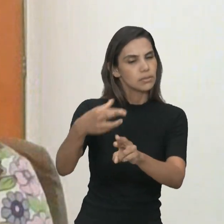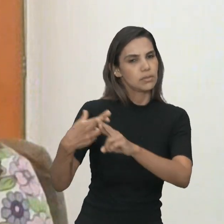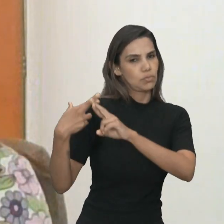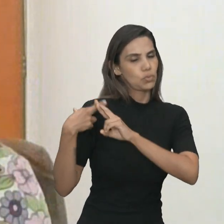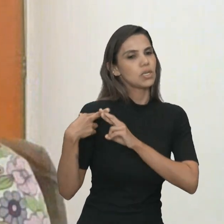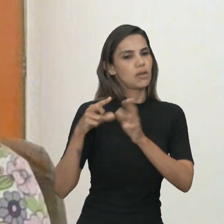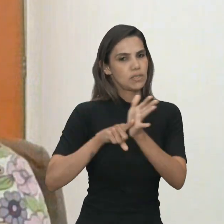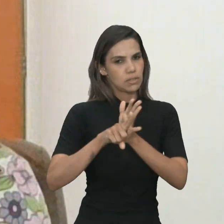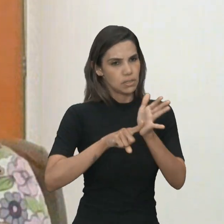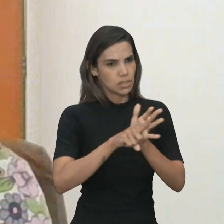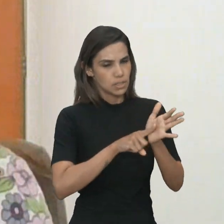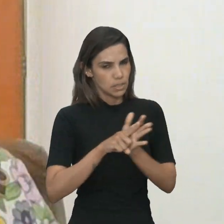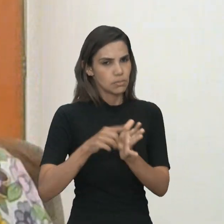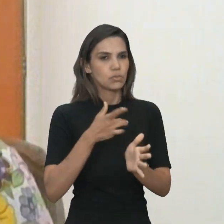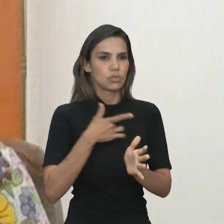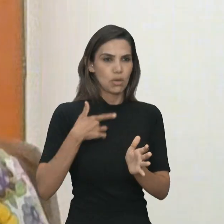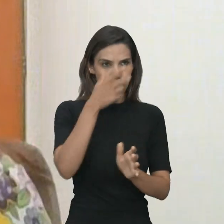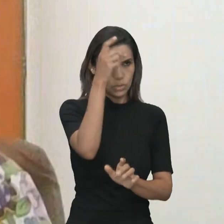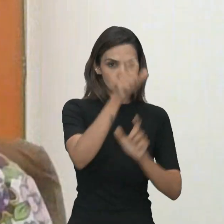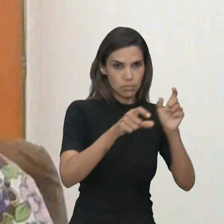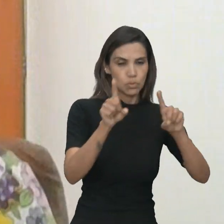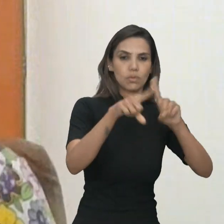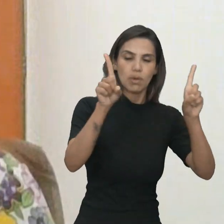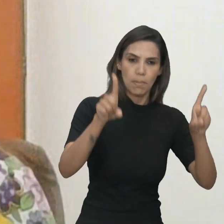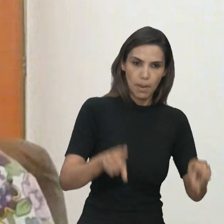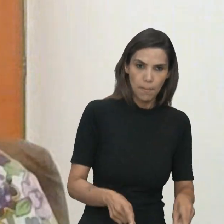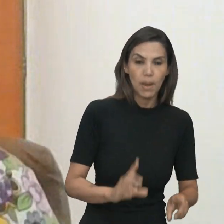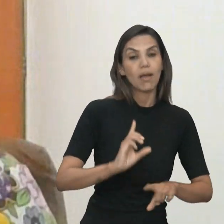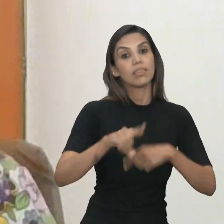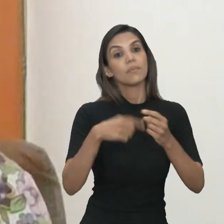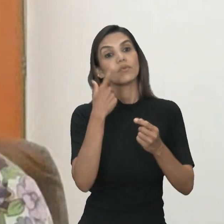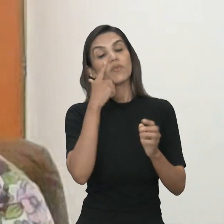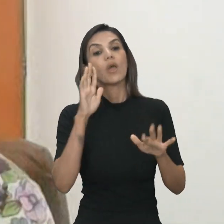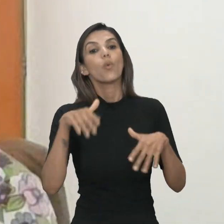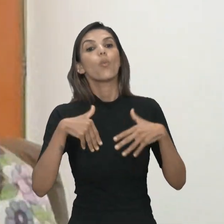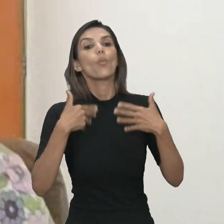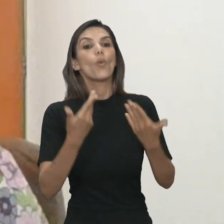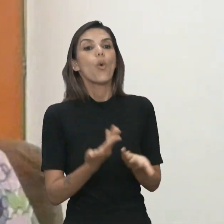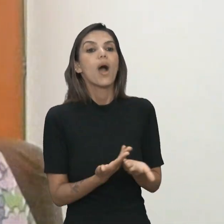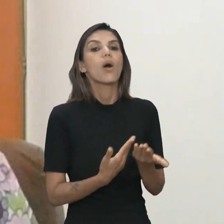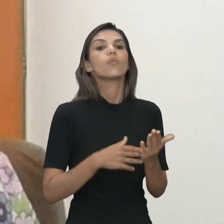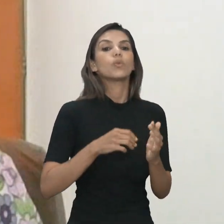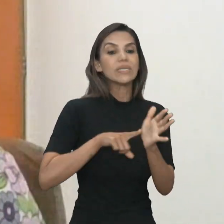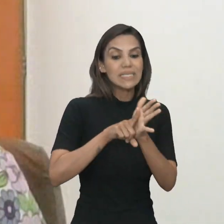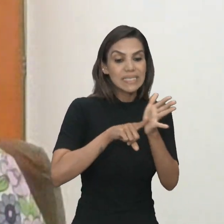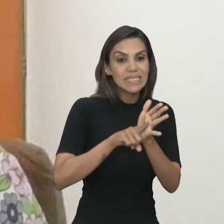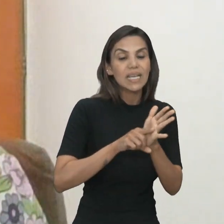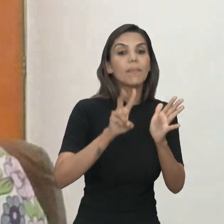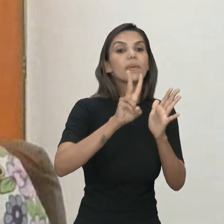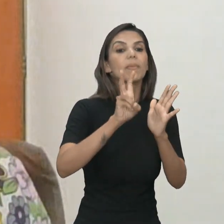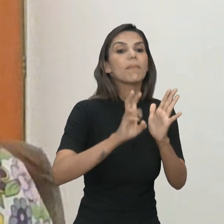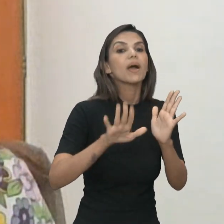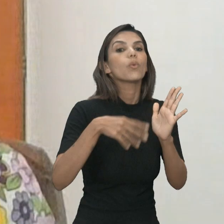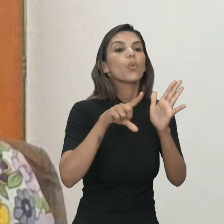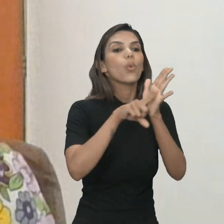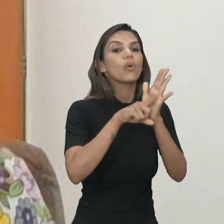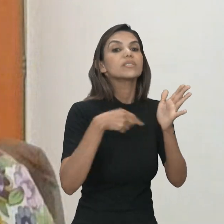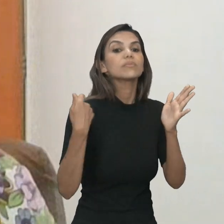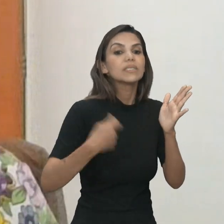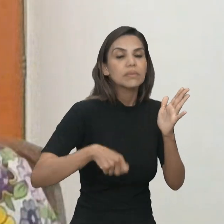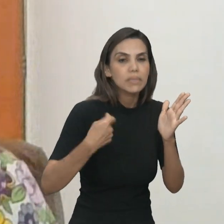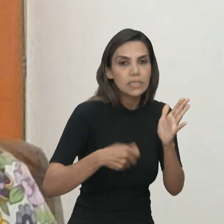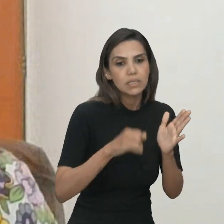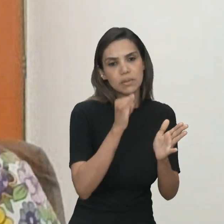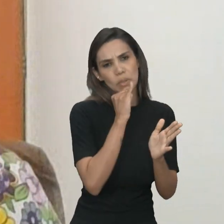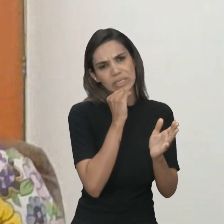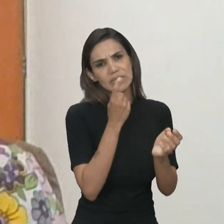de trabalho para a gente definir quais eram os exames específicos que eram necessários, que além dos exames básicos, né, que são